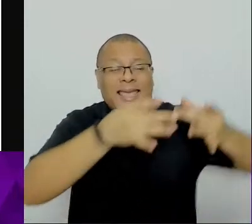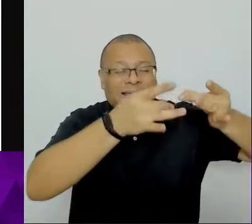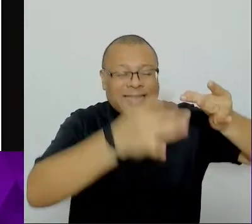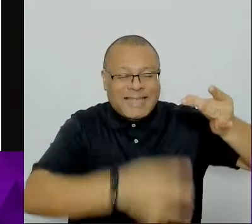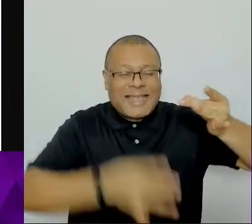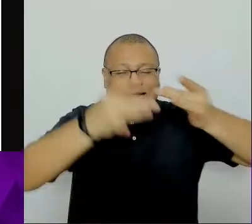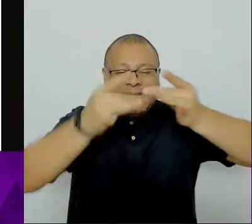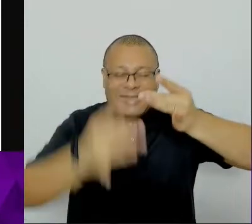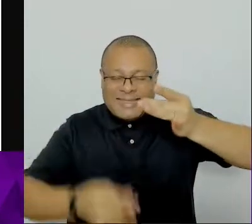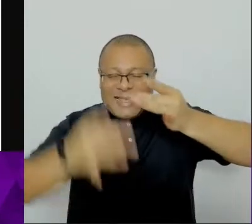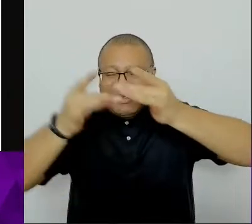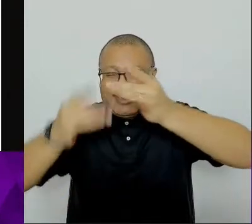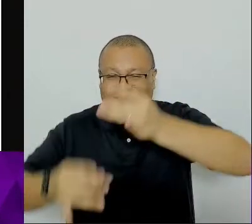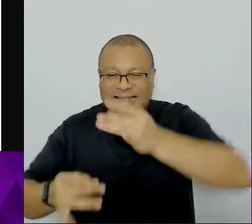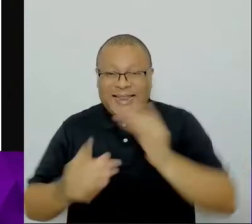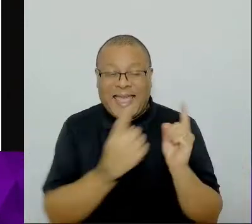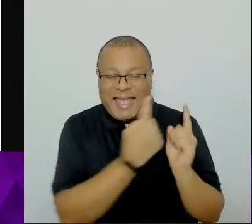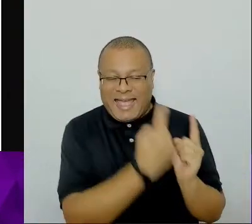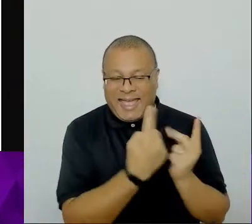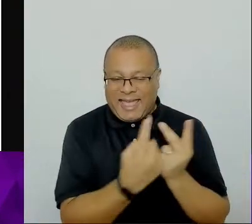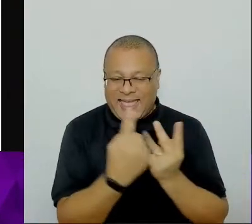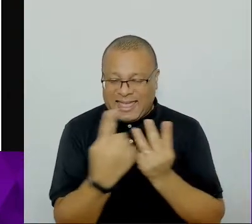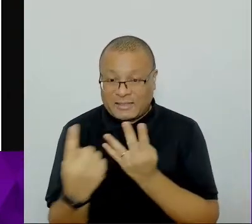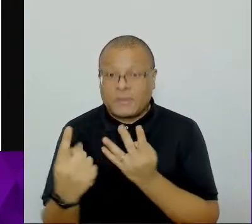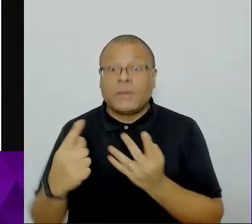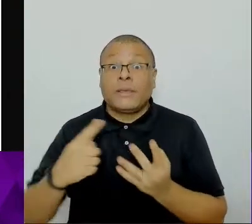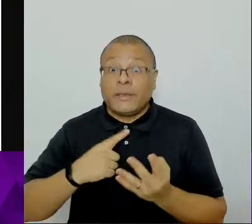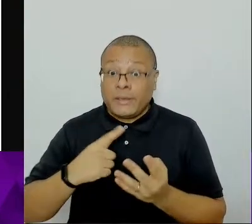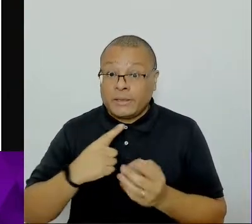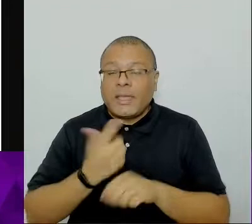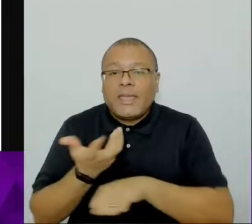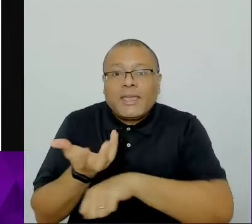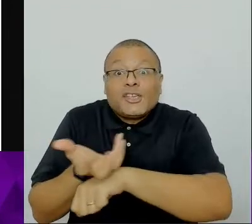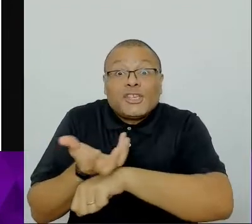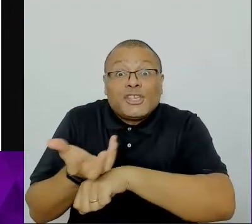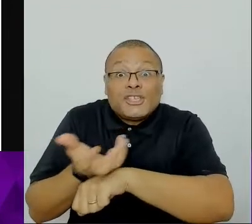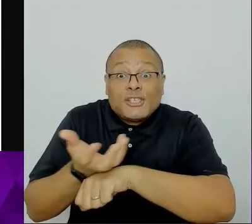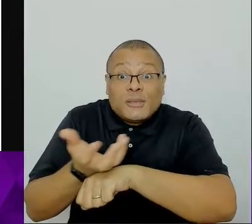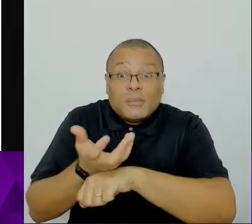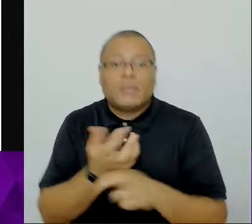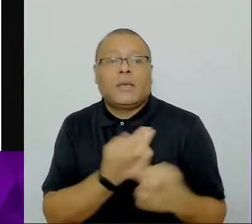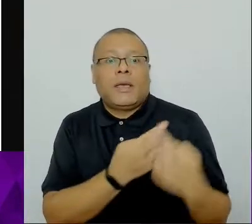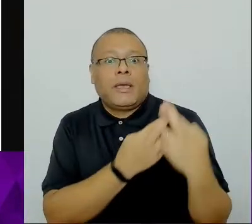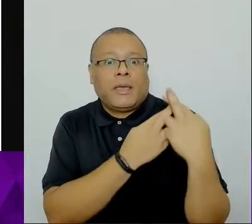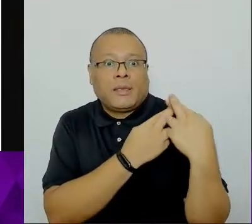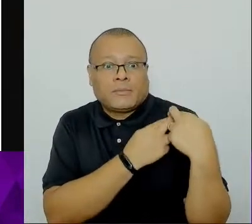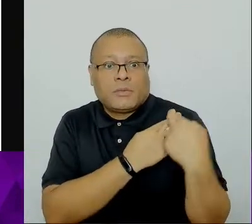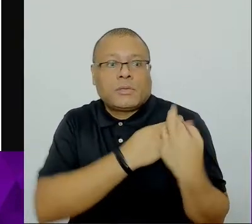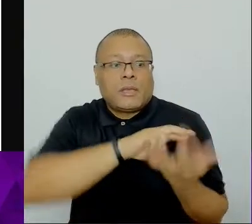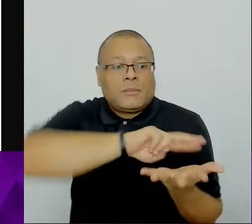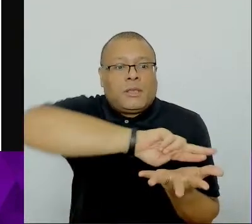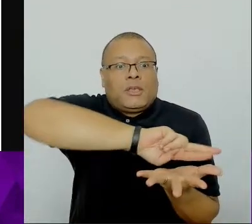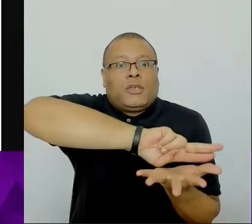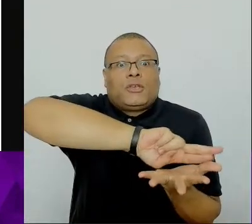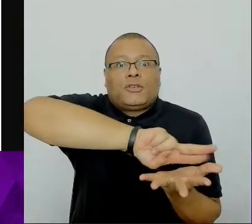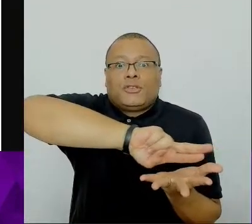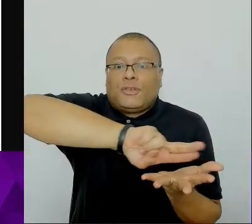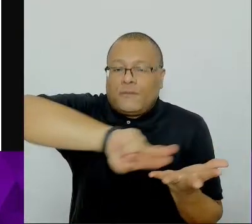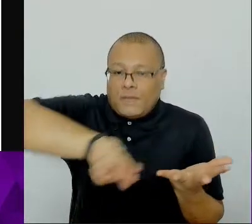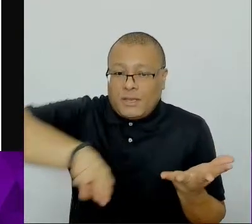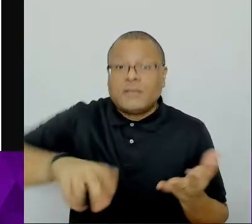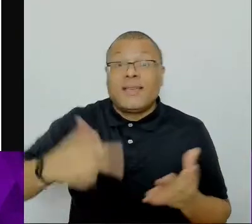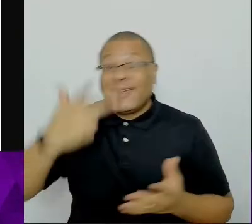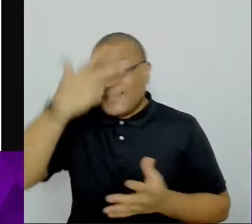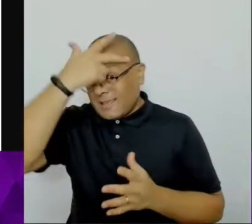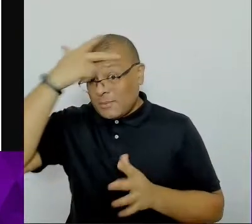exige várias disciplinas, né, e vários papéis distintos de cientista de